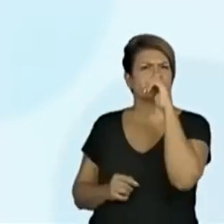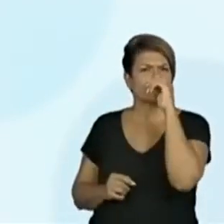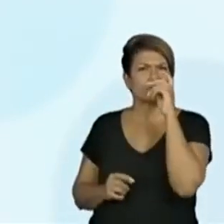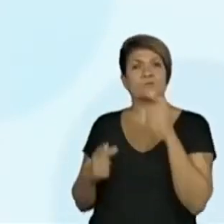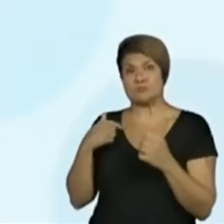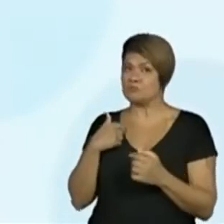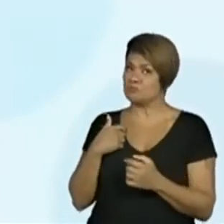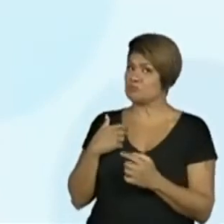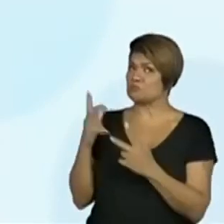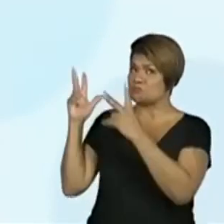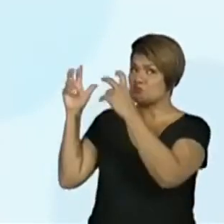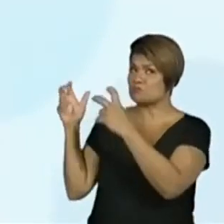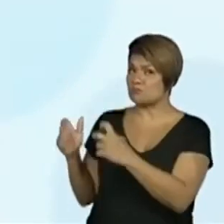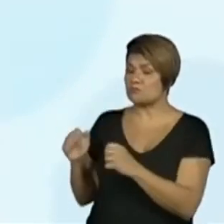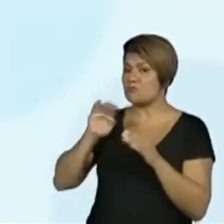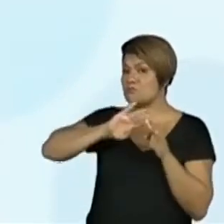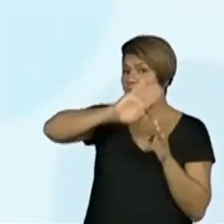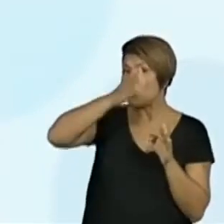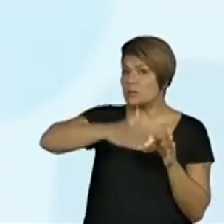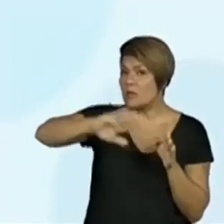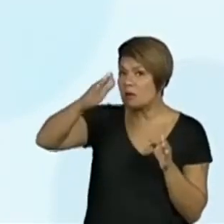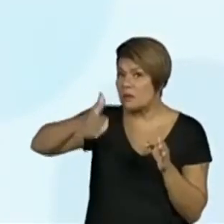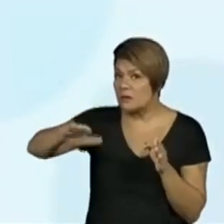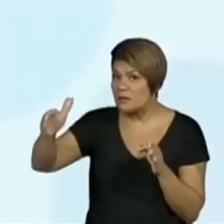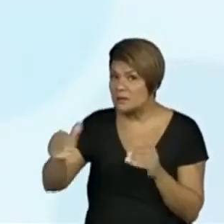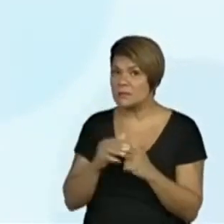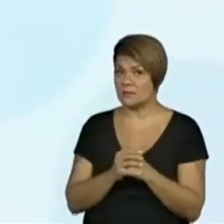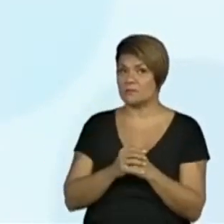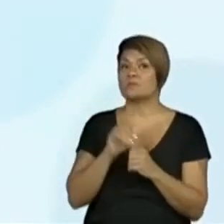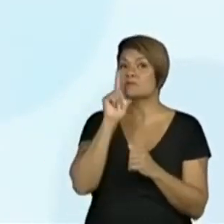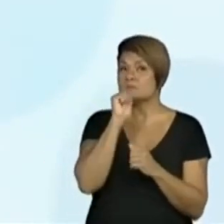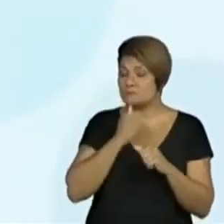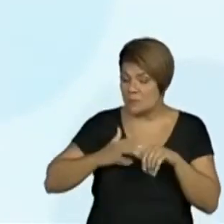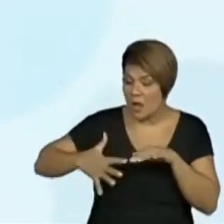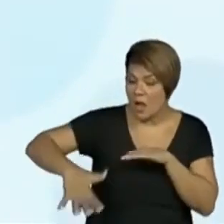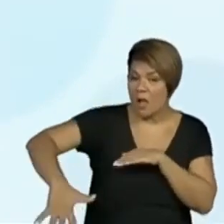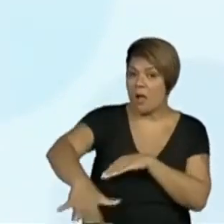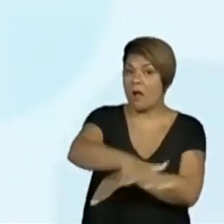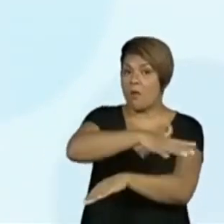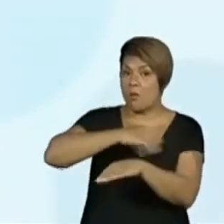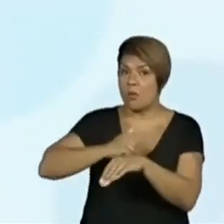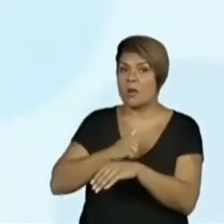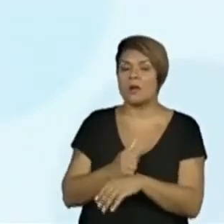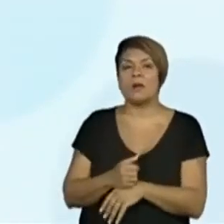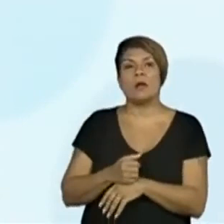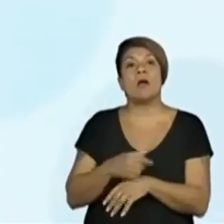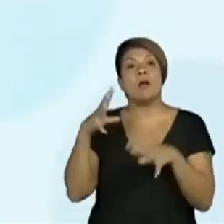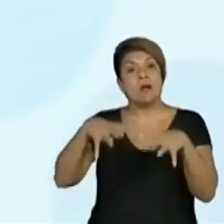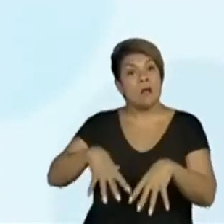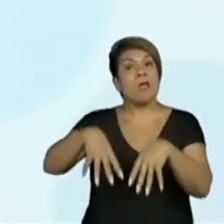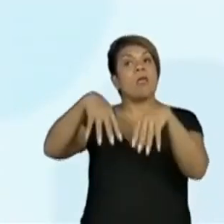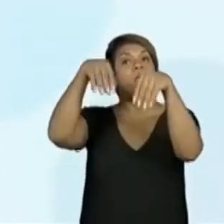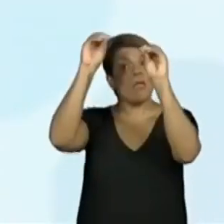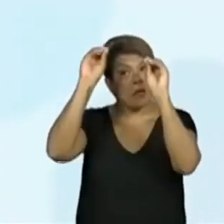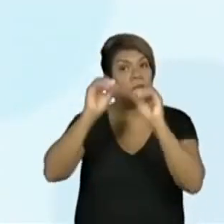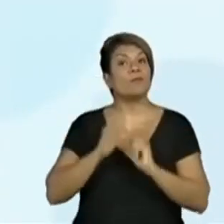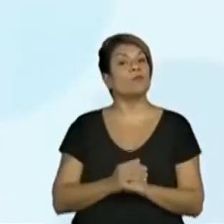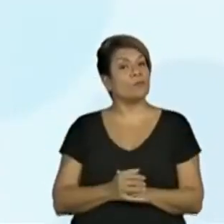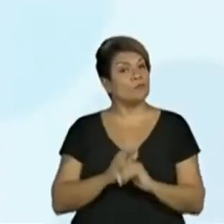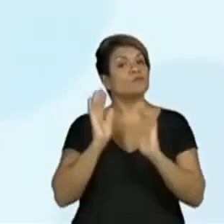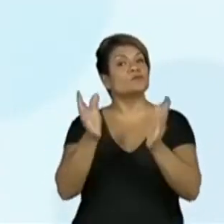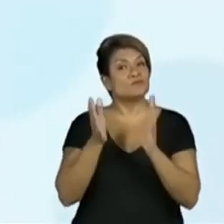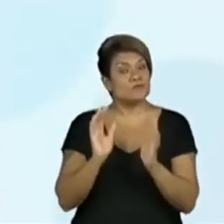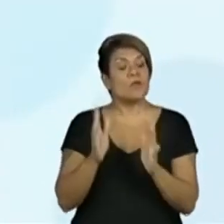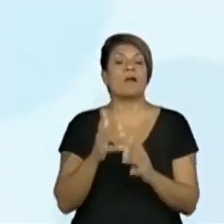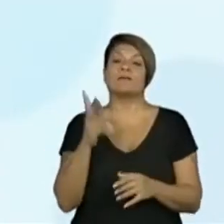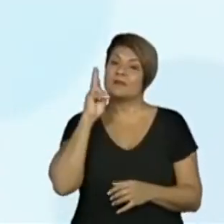uma região, eu estou vendo montanhas, eu estou vendo água em volta. A Pro Cristina diz que esse aí já é o reino que a gente vai mergulhar